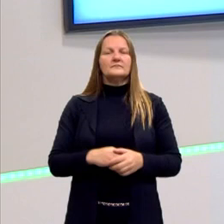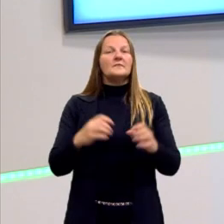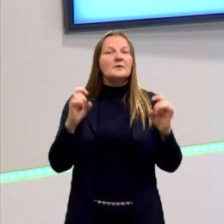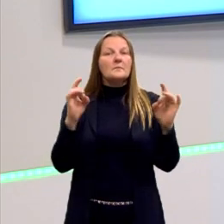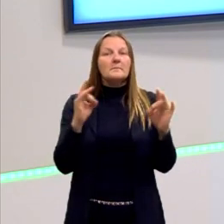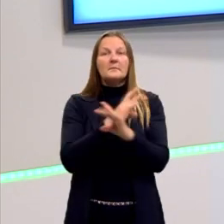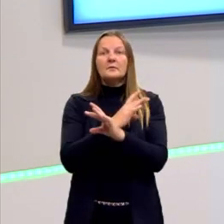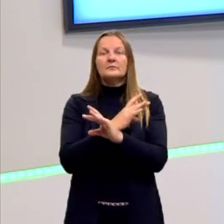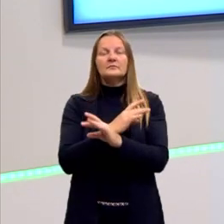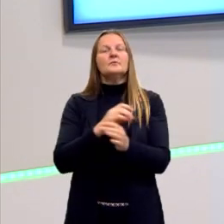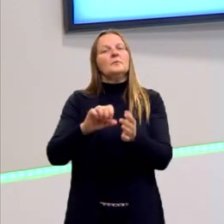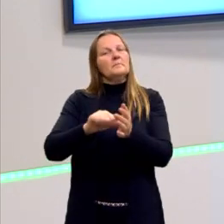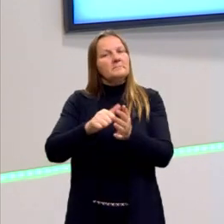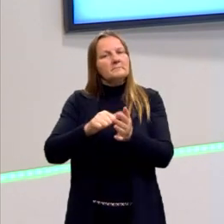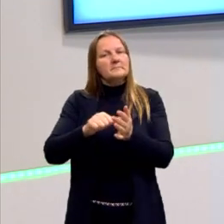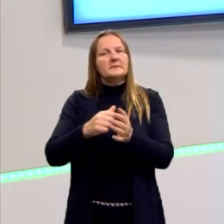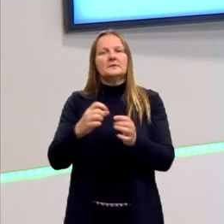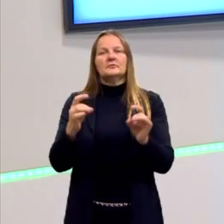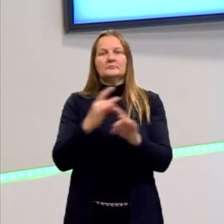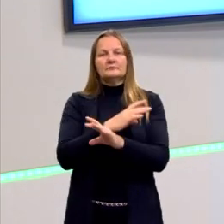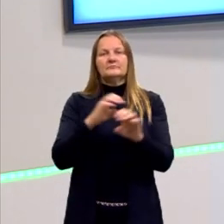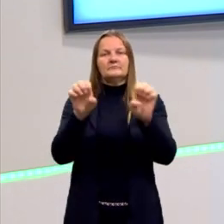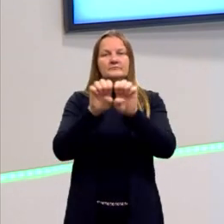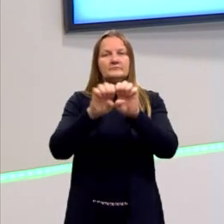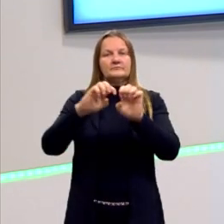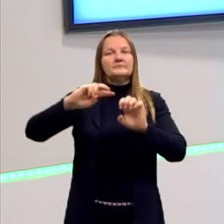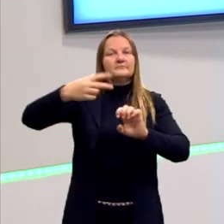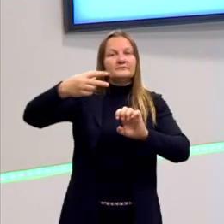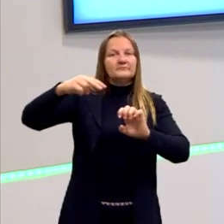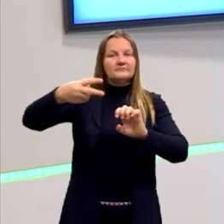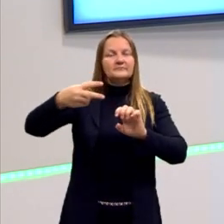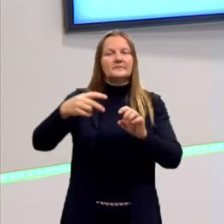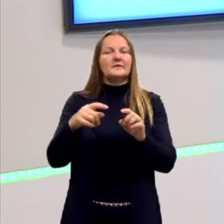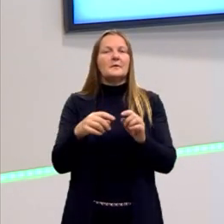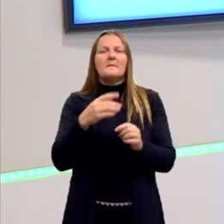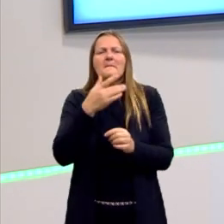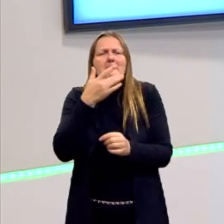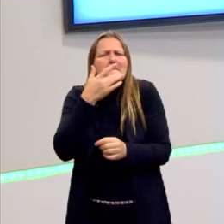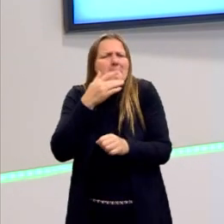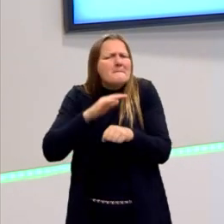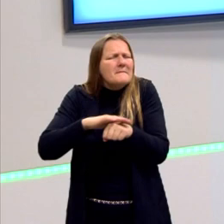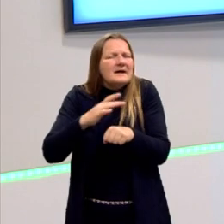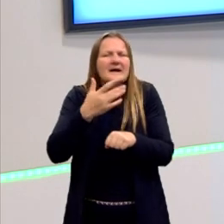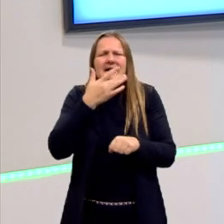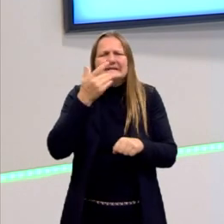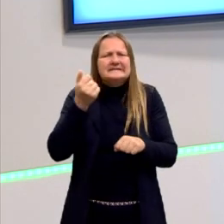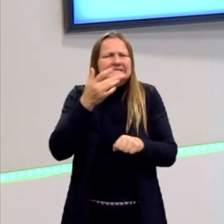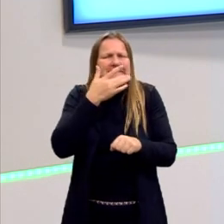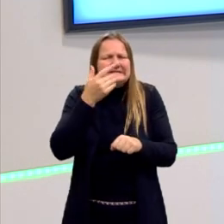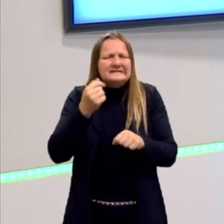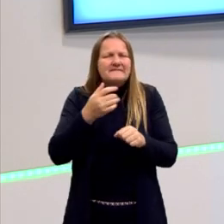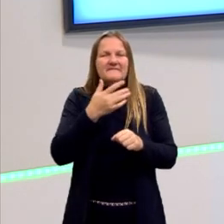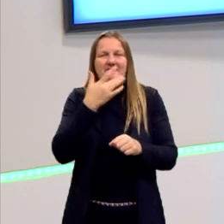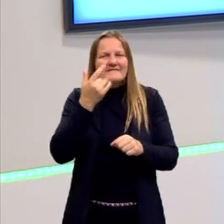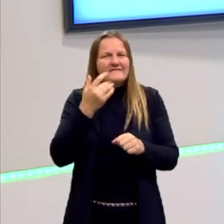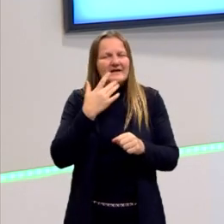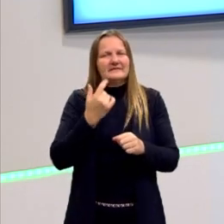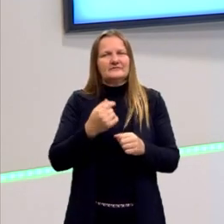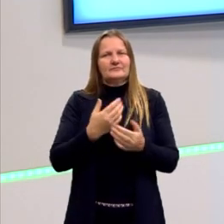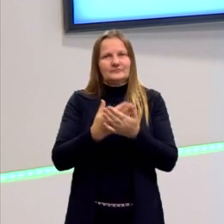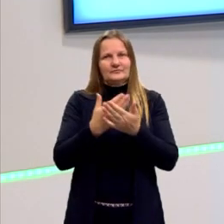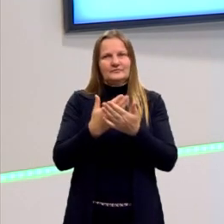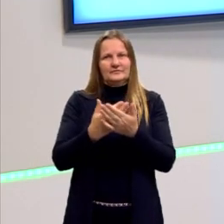resolvemos o primeiro caso da equação exponencial esse o caso mais e não é mais básico que nós